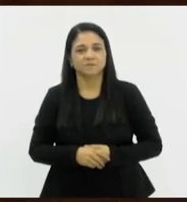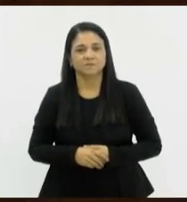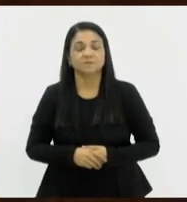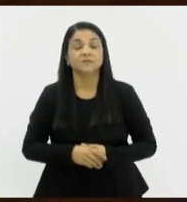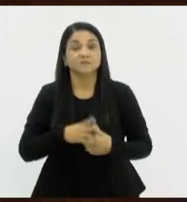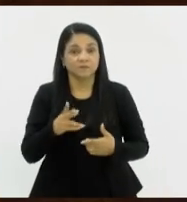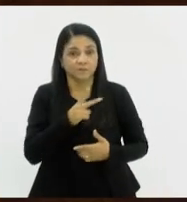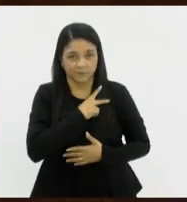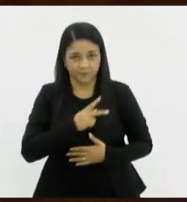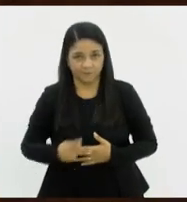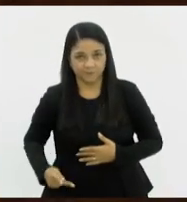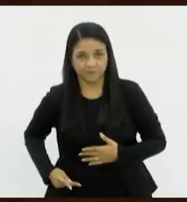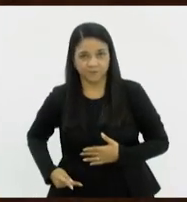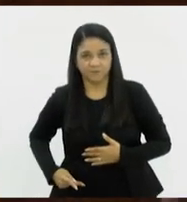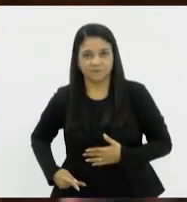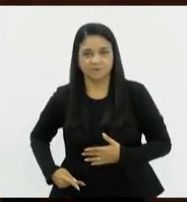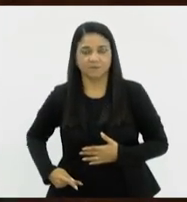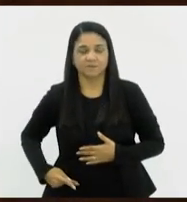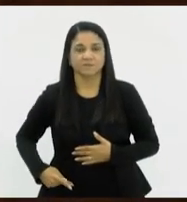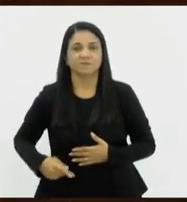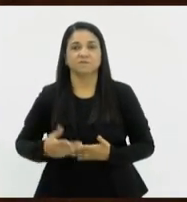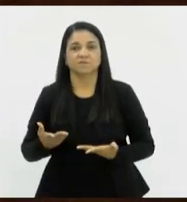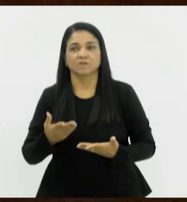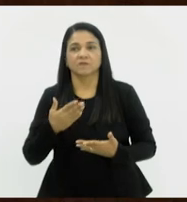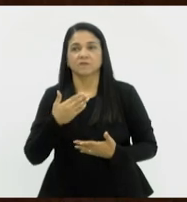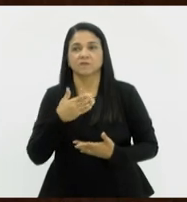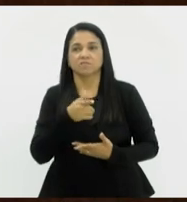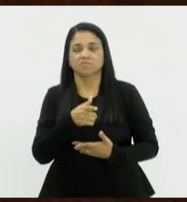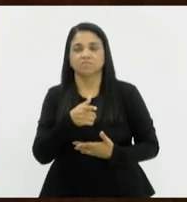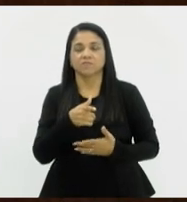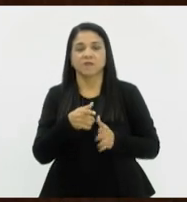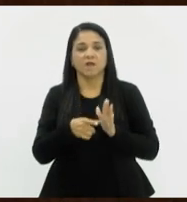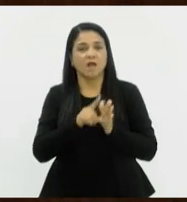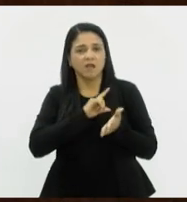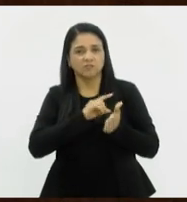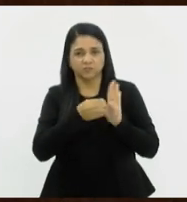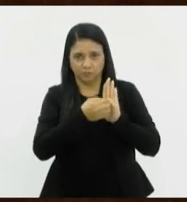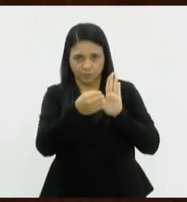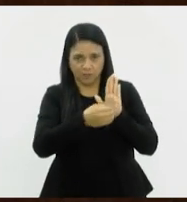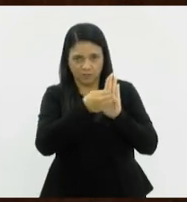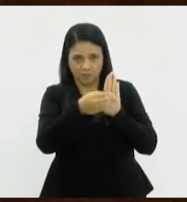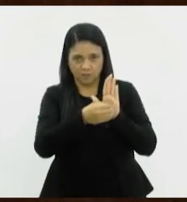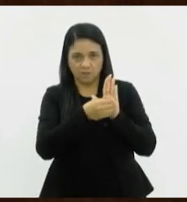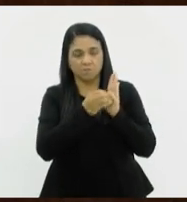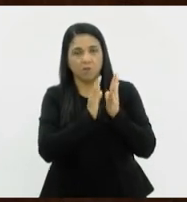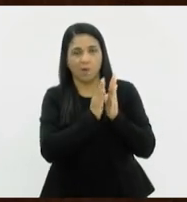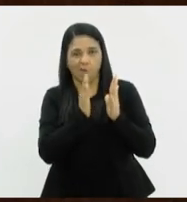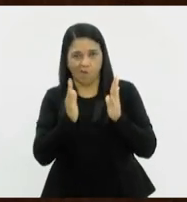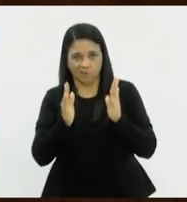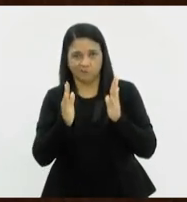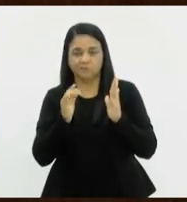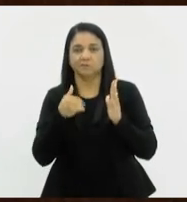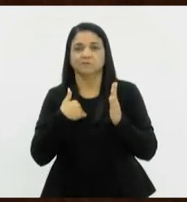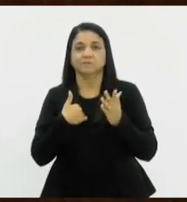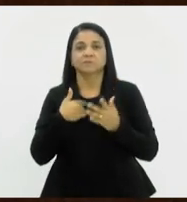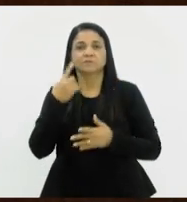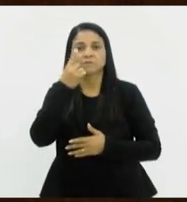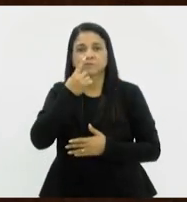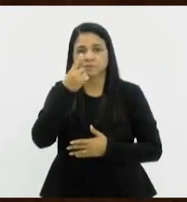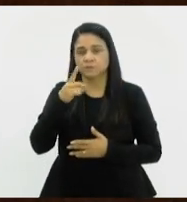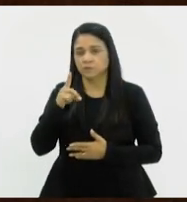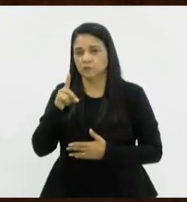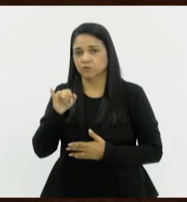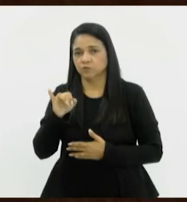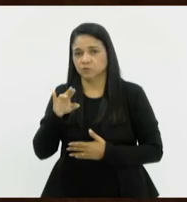Presidente, queria de Vossa Excelência, antes de emitir o parecer pela ordem, o deputado